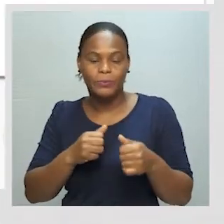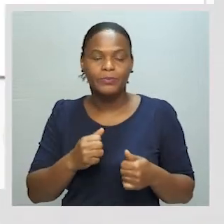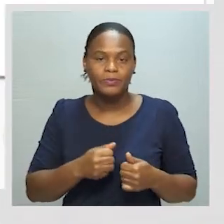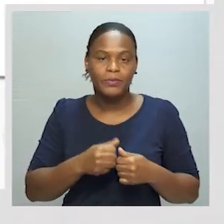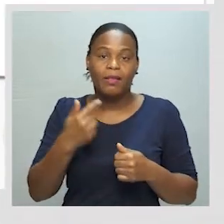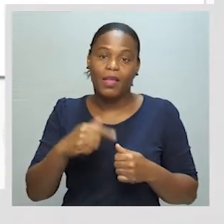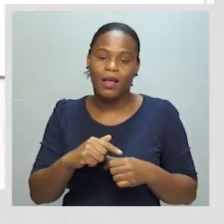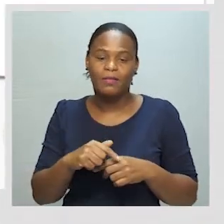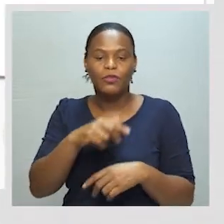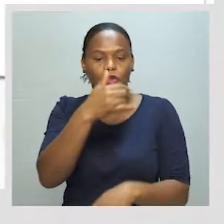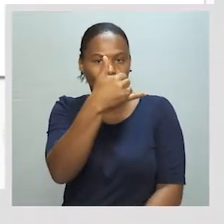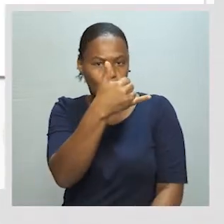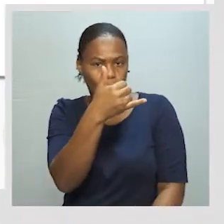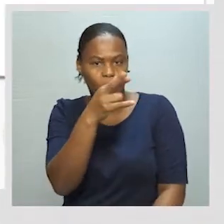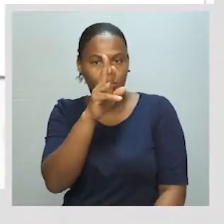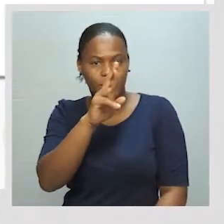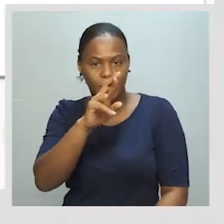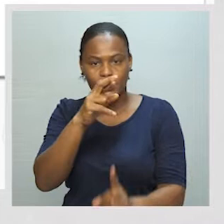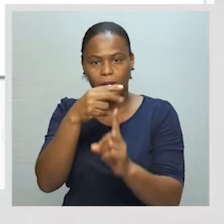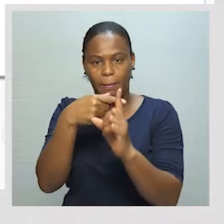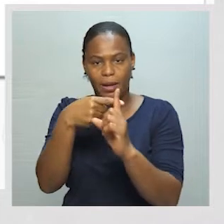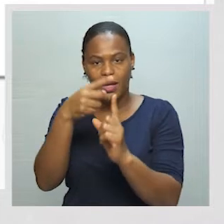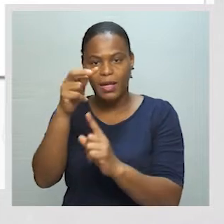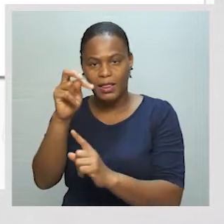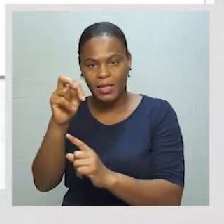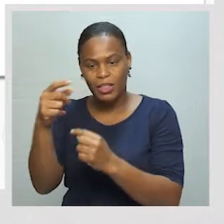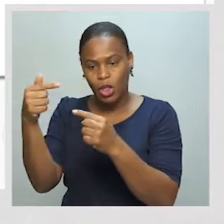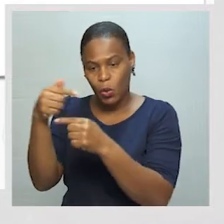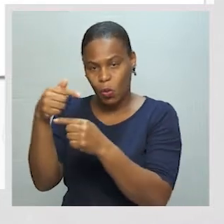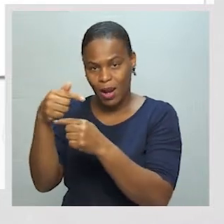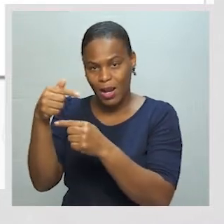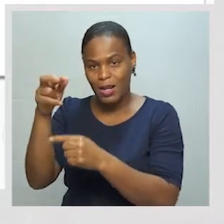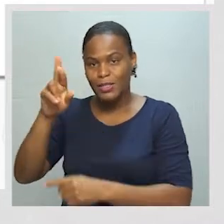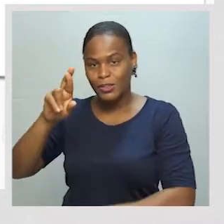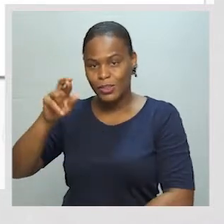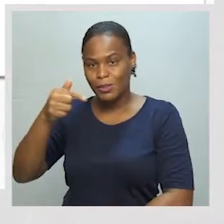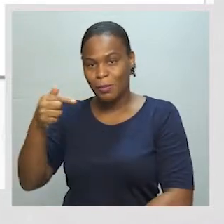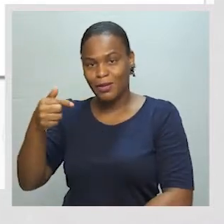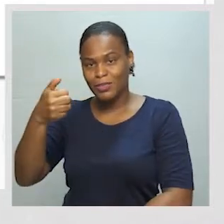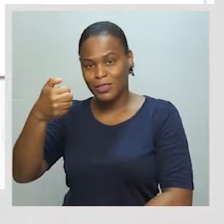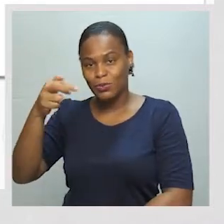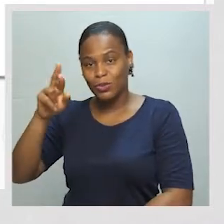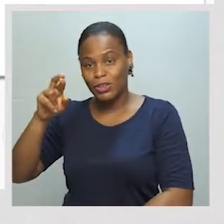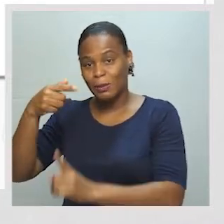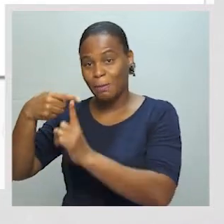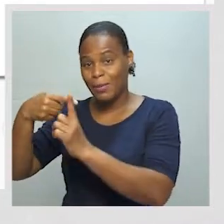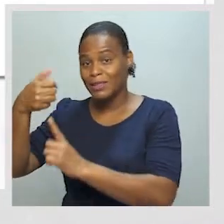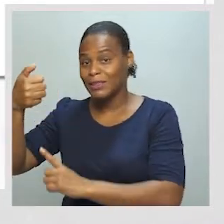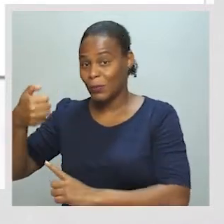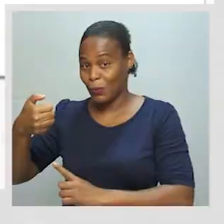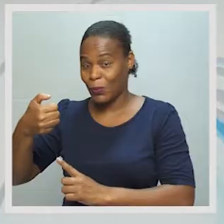equação 2x mais 3 igual x menos 5x mais